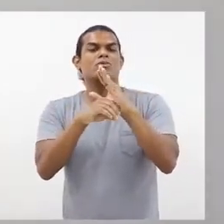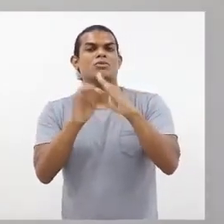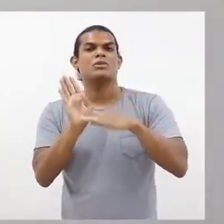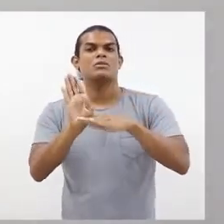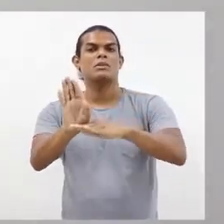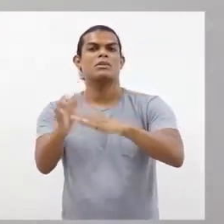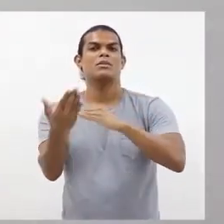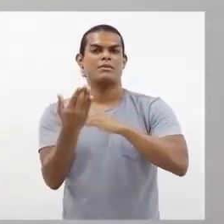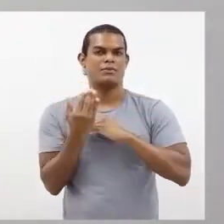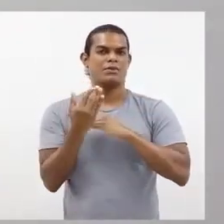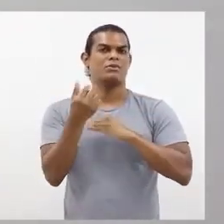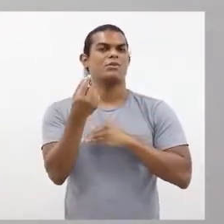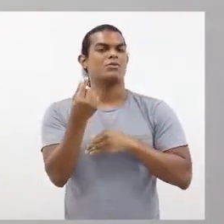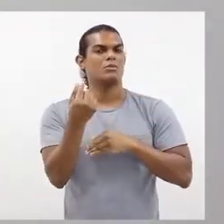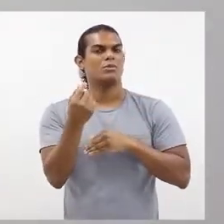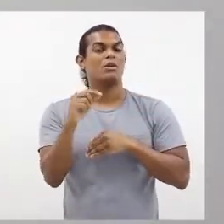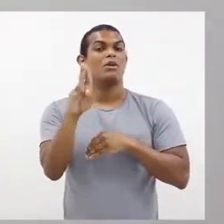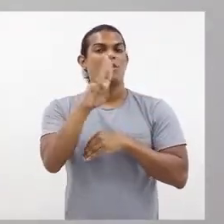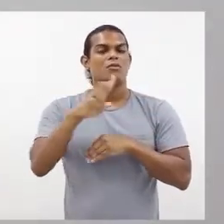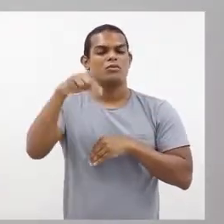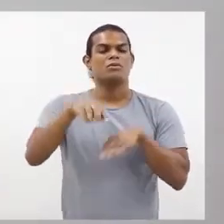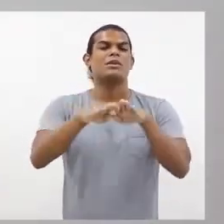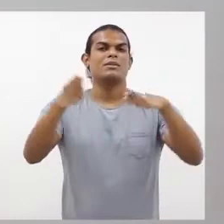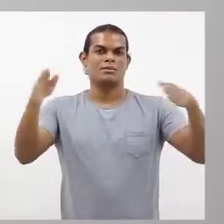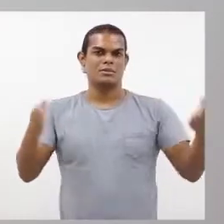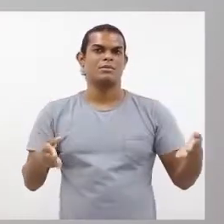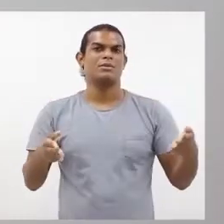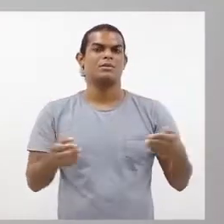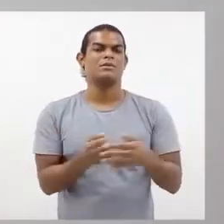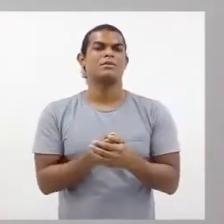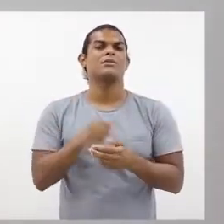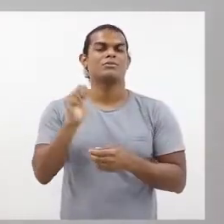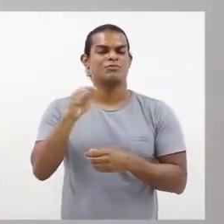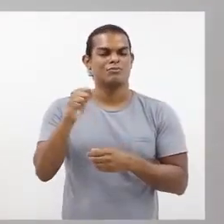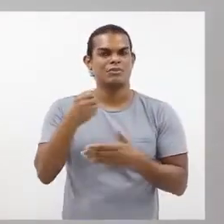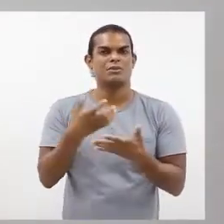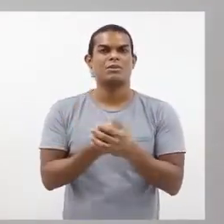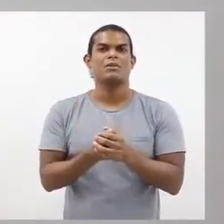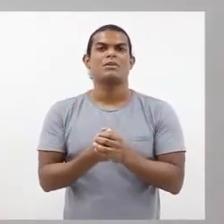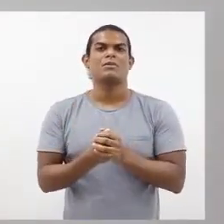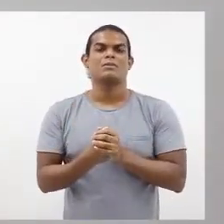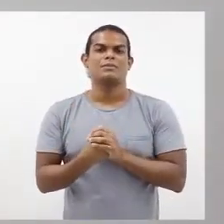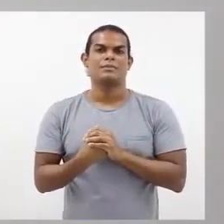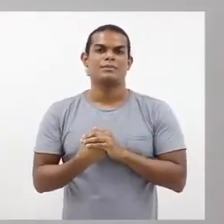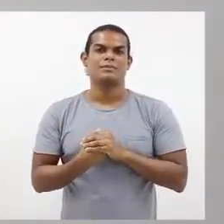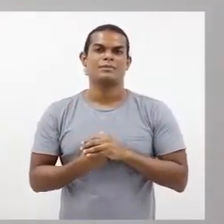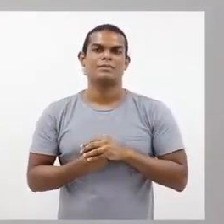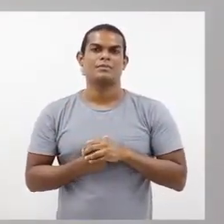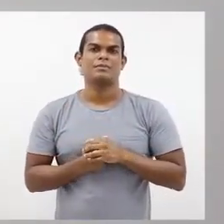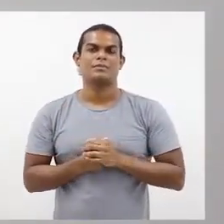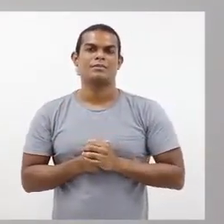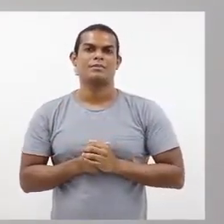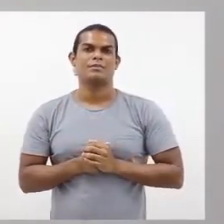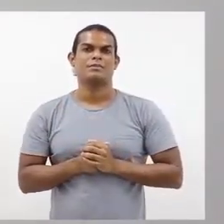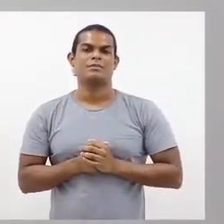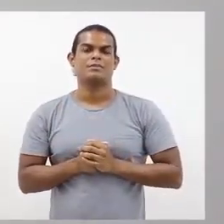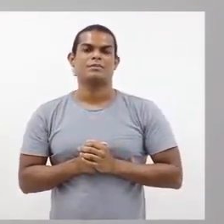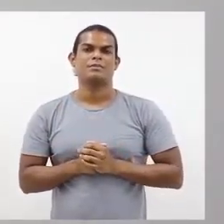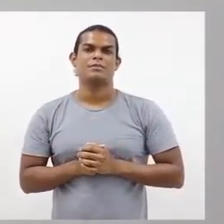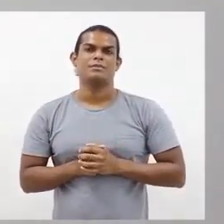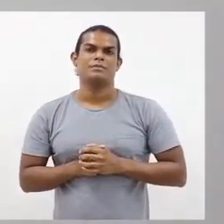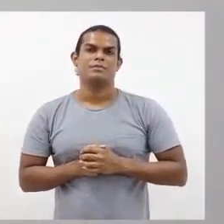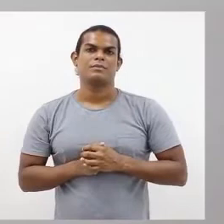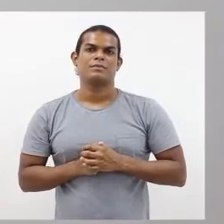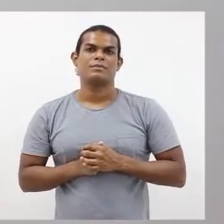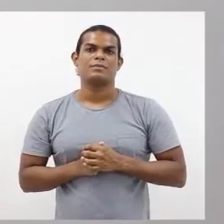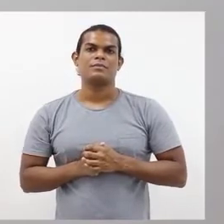essa mesa com alguma finalidade. Ok? Então, controle mais benefício econômico, qualquer coisa